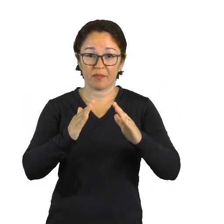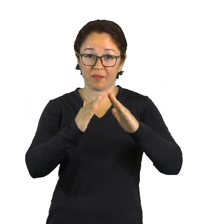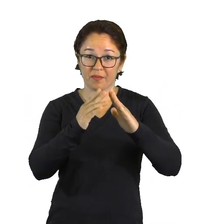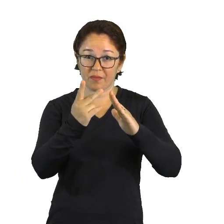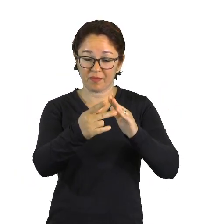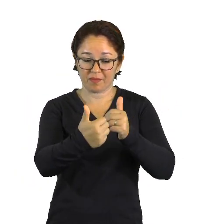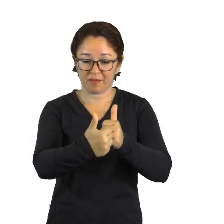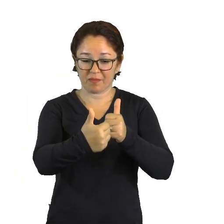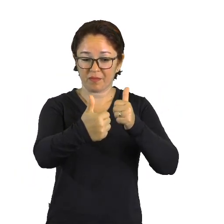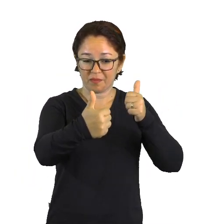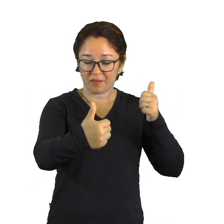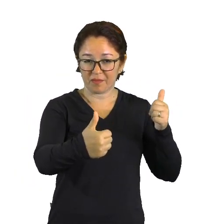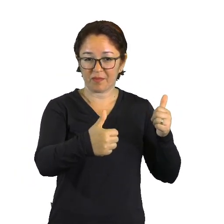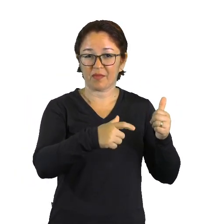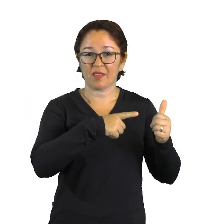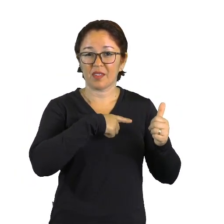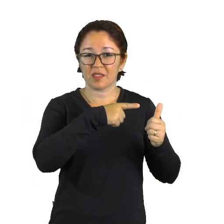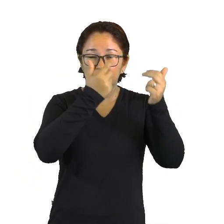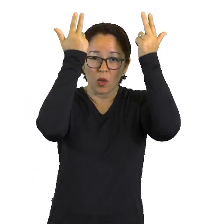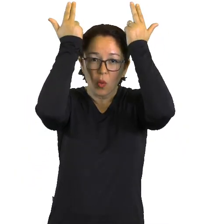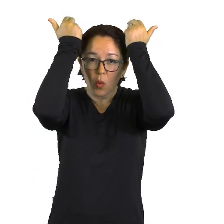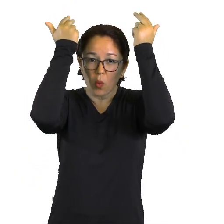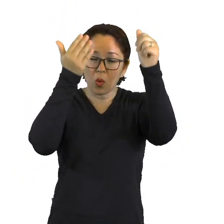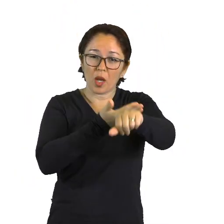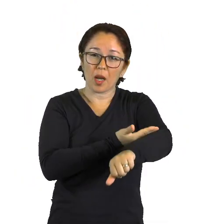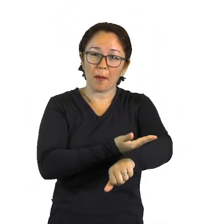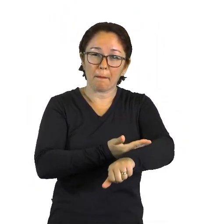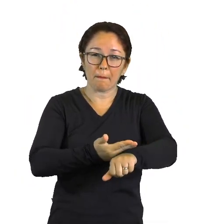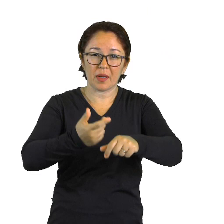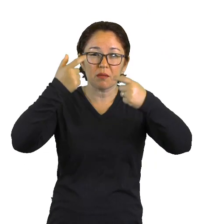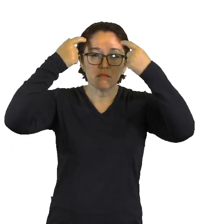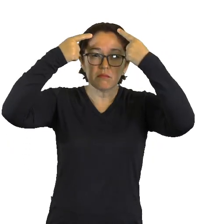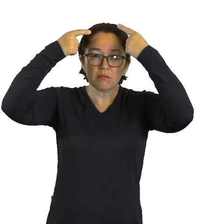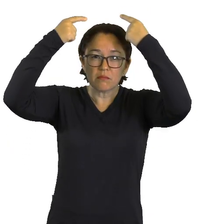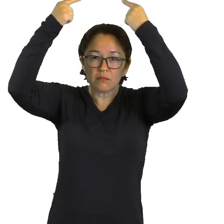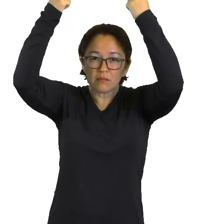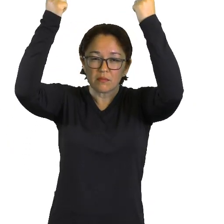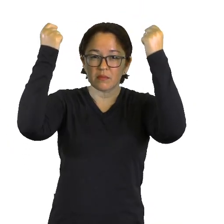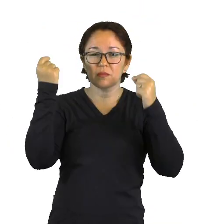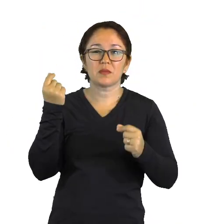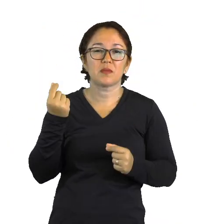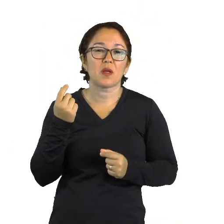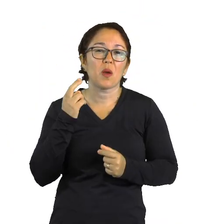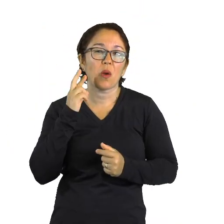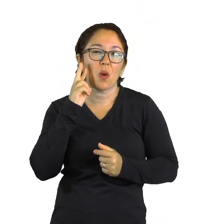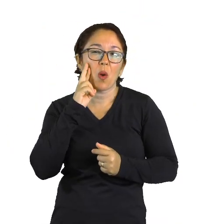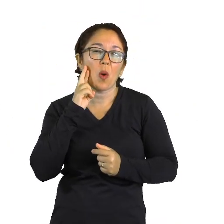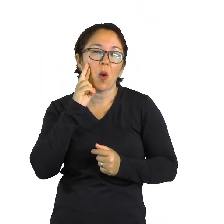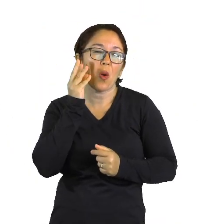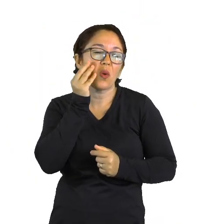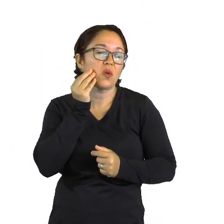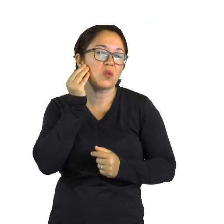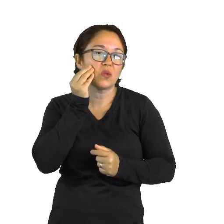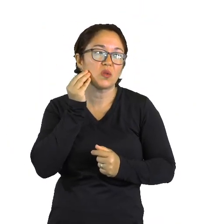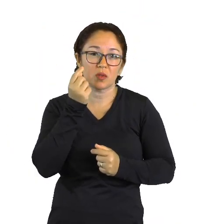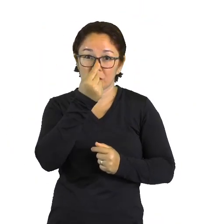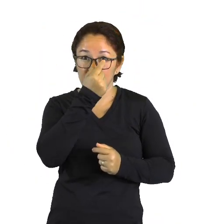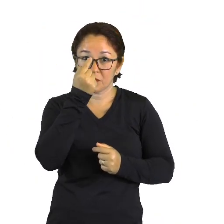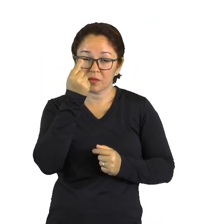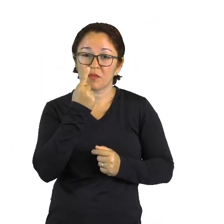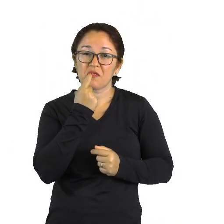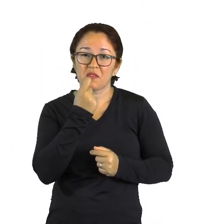coelho branco, de orelhas cor-de-rosa, olhos vermelhos e